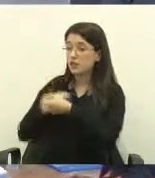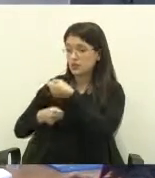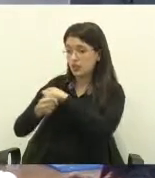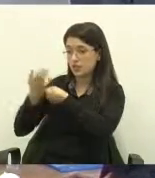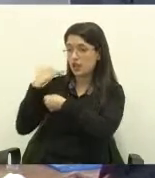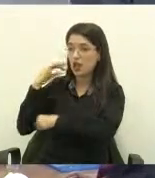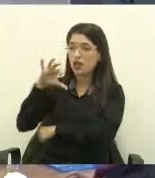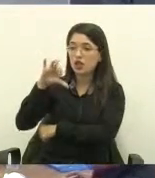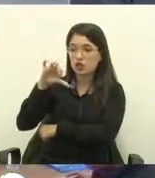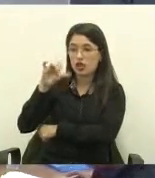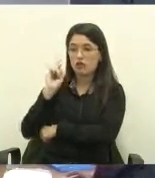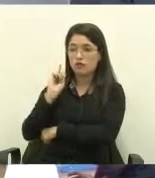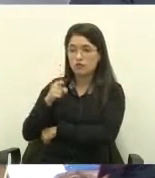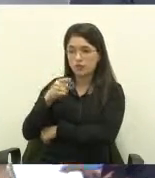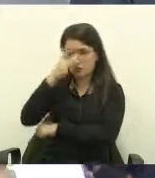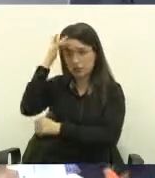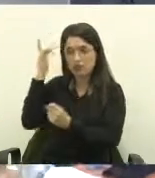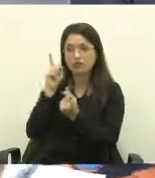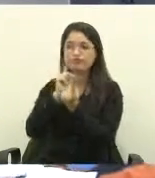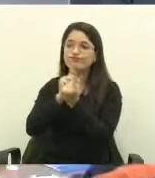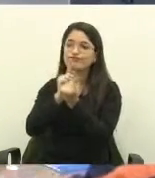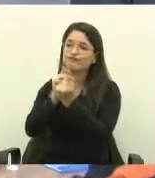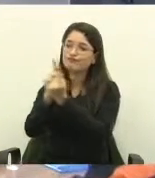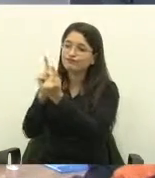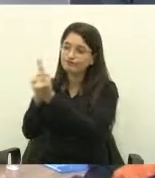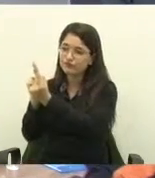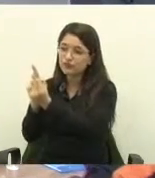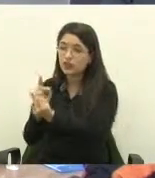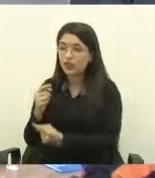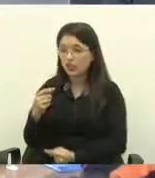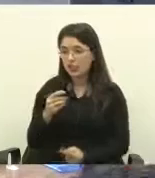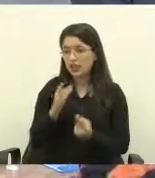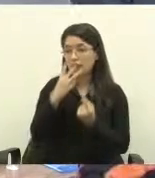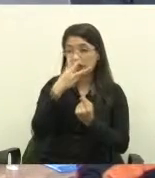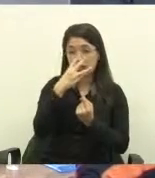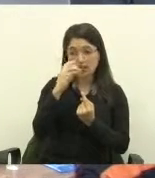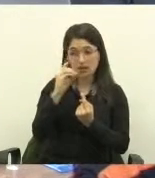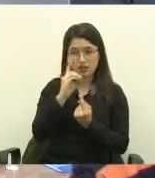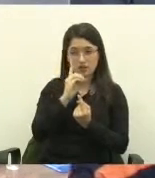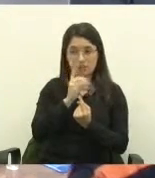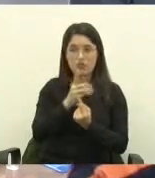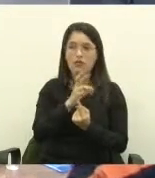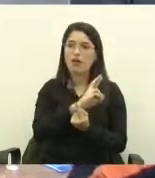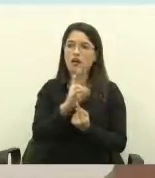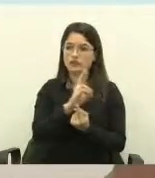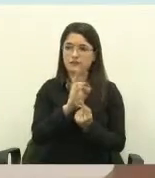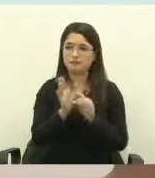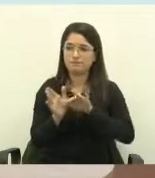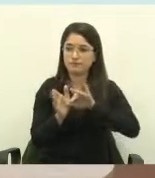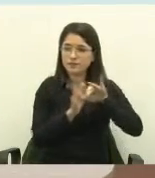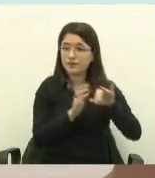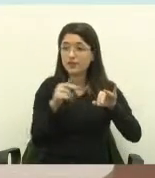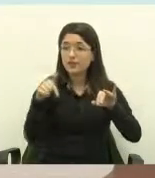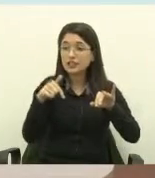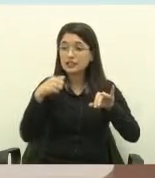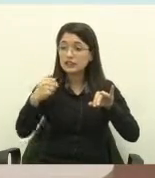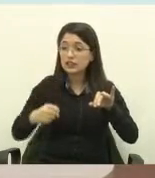mil. Empreendedores, com um valor de R$ 300 mil. Esse ano serão atendidos 10